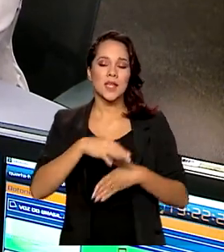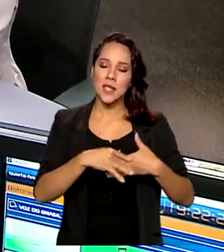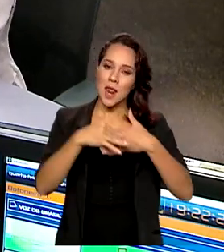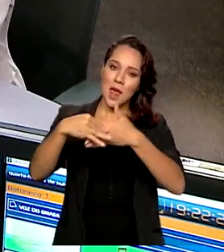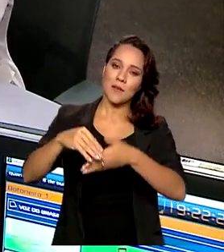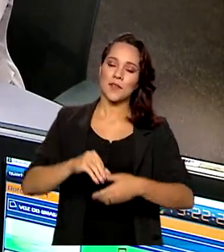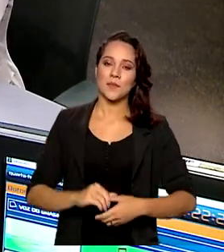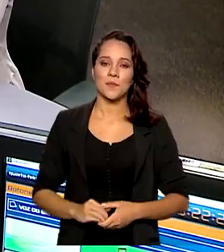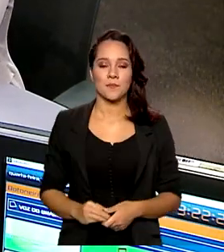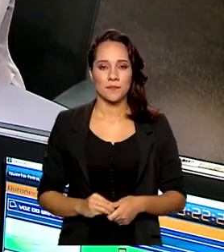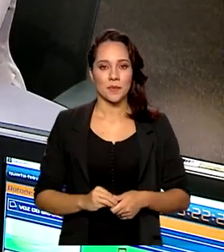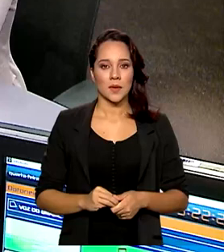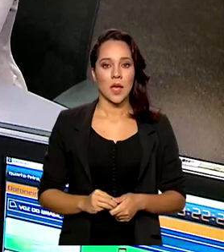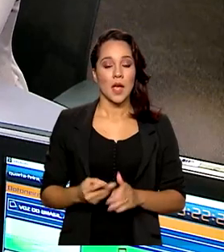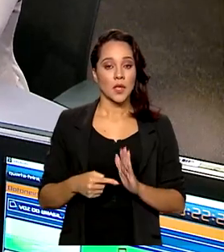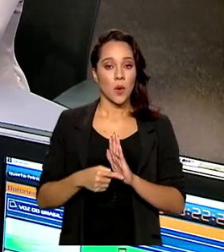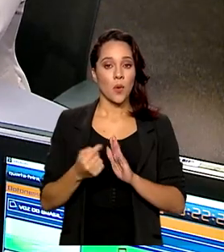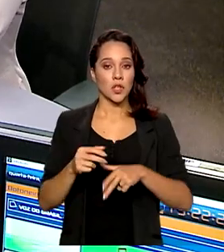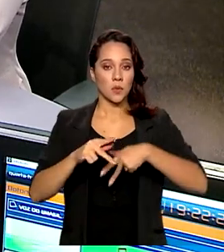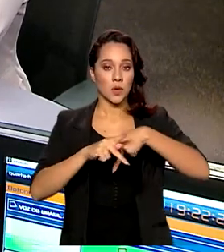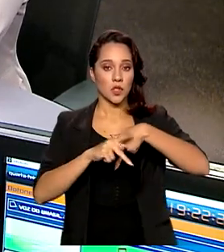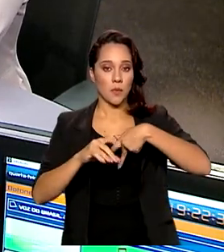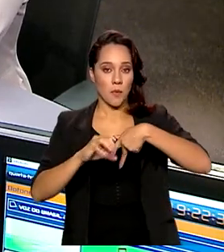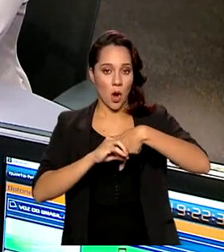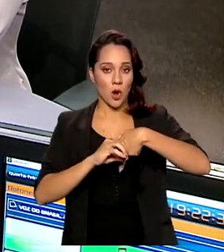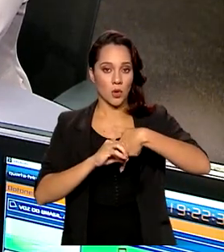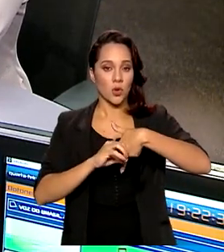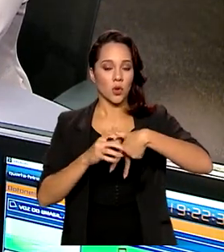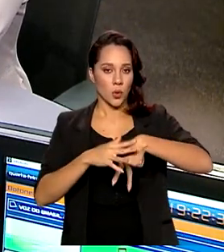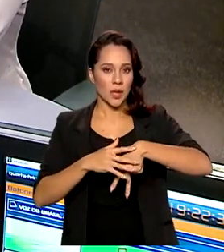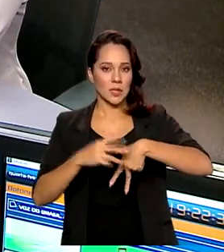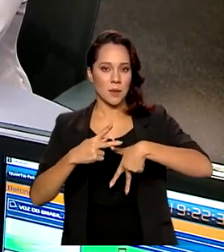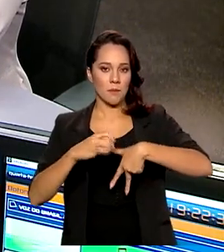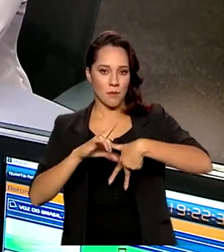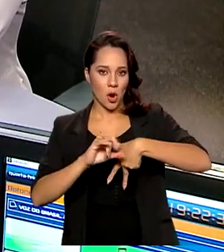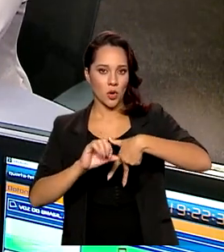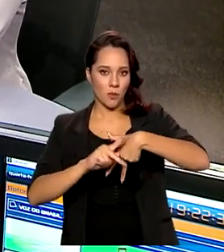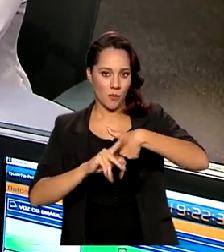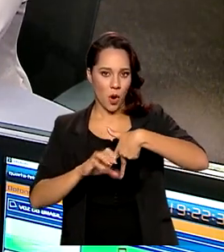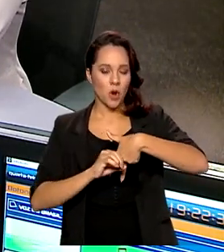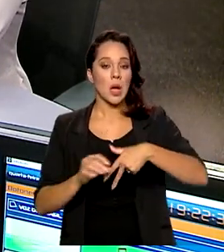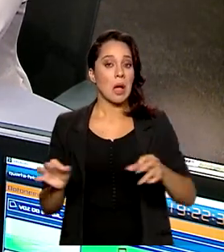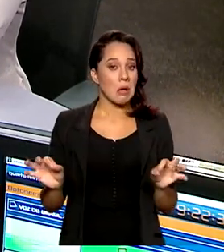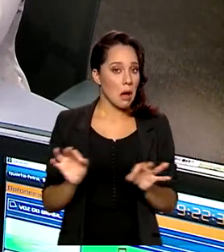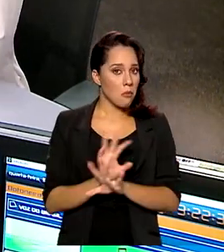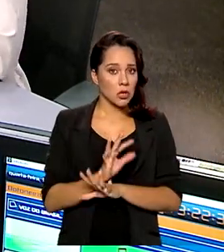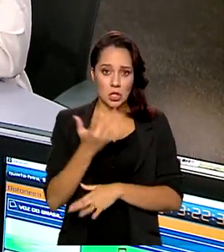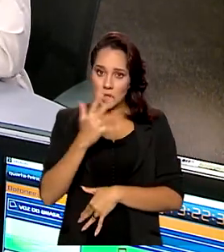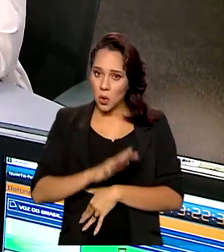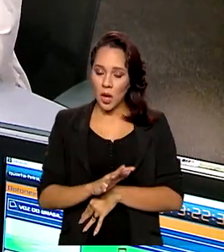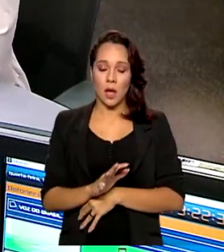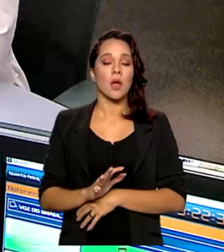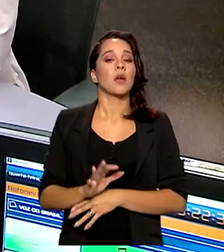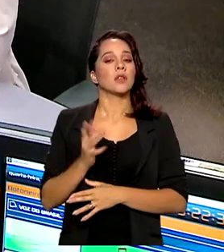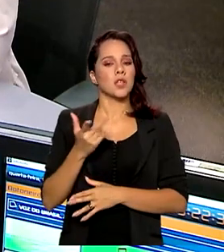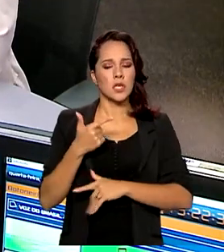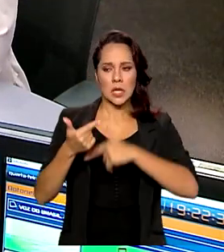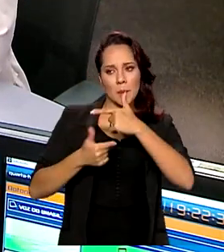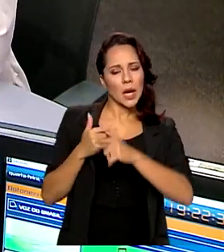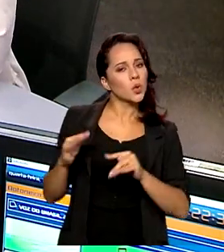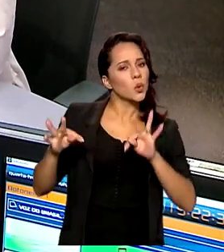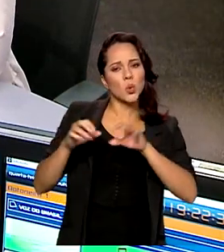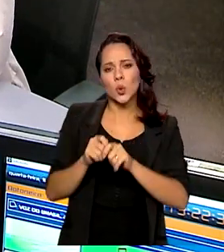crianças. O último caso de poliomielite foi em 89 e nós não queremos mais a poliomielite. Temos atuado com todos os elementos